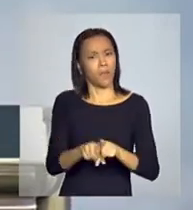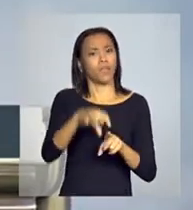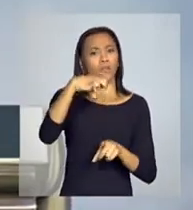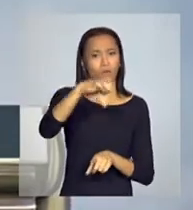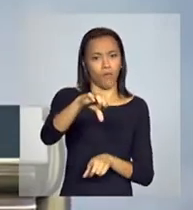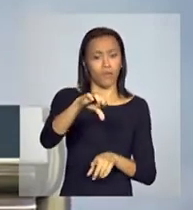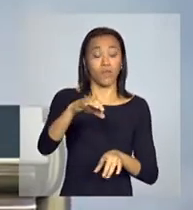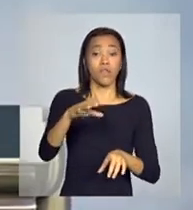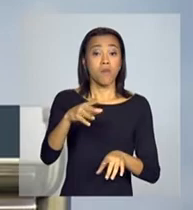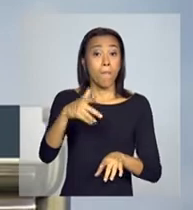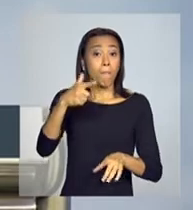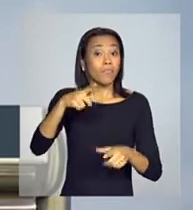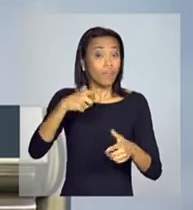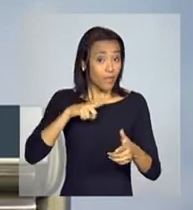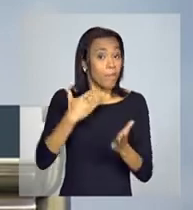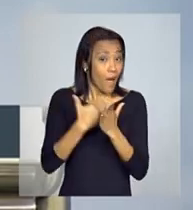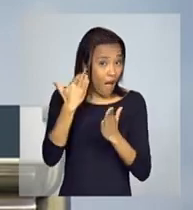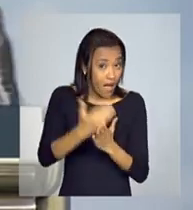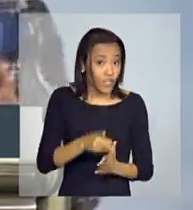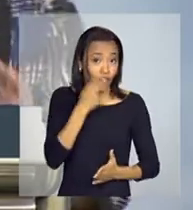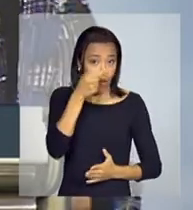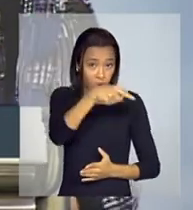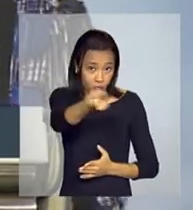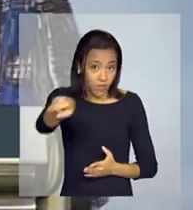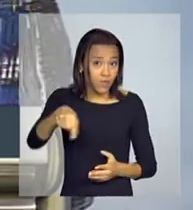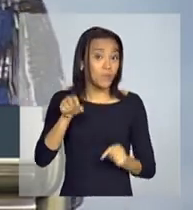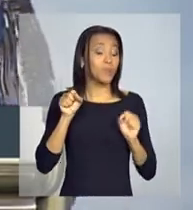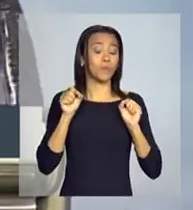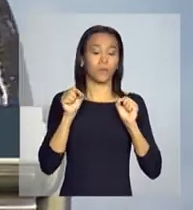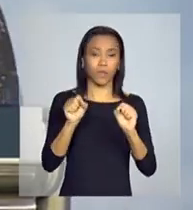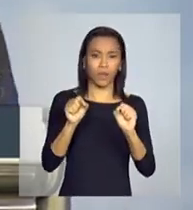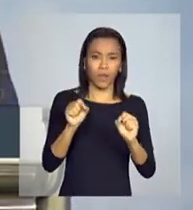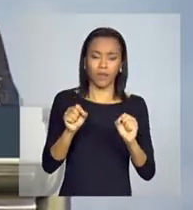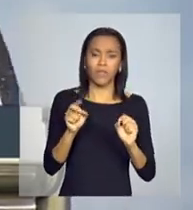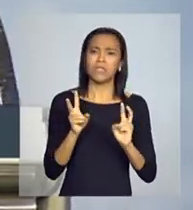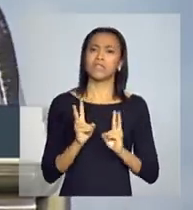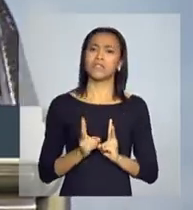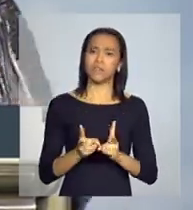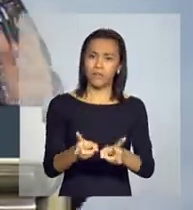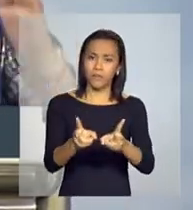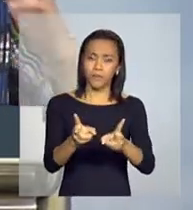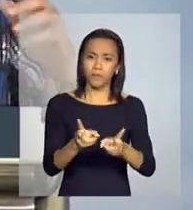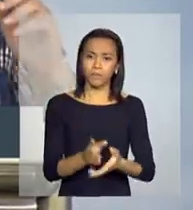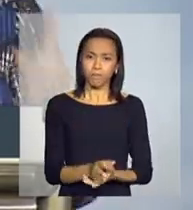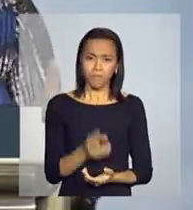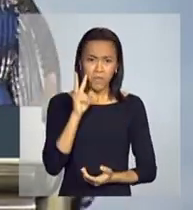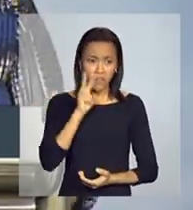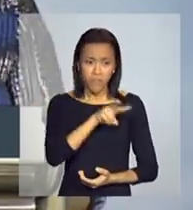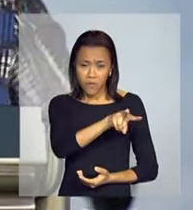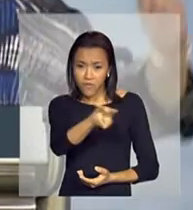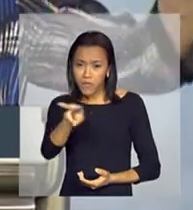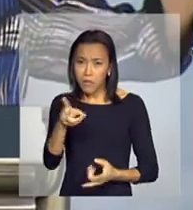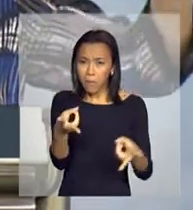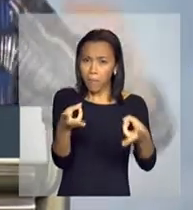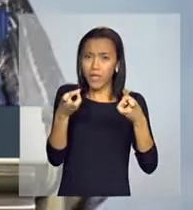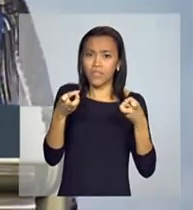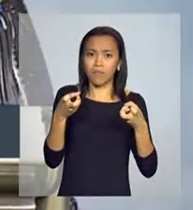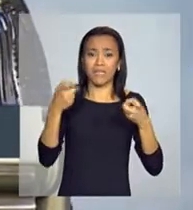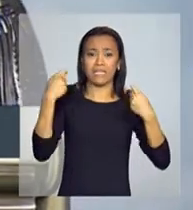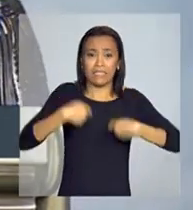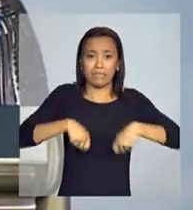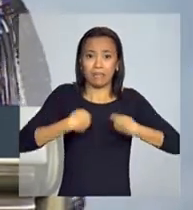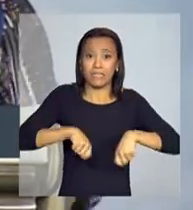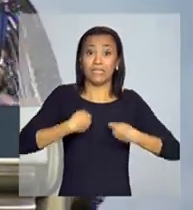que eu quero contar para vocês. Olhando justamente essa necessidade de